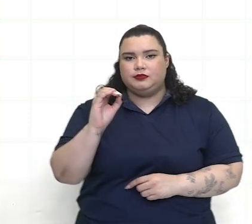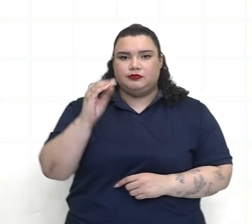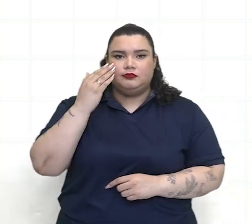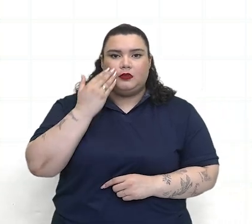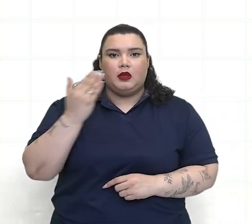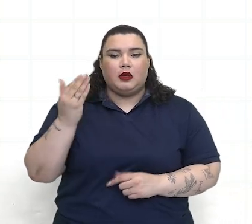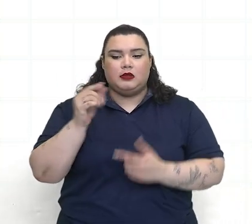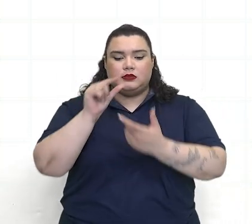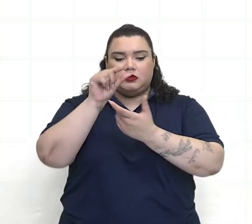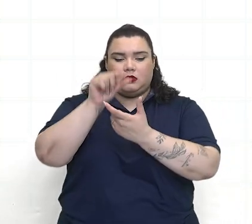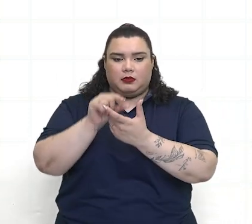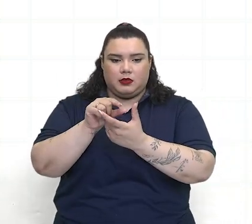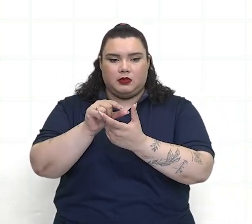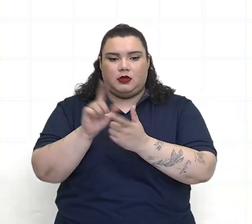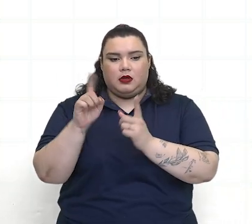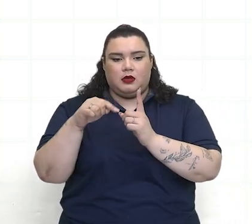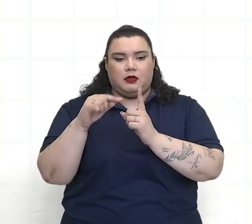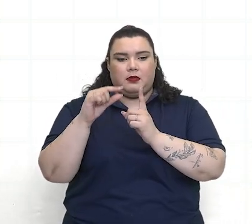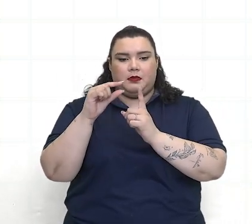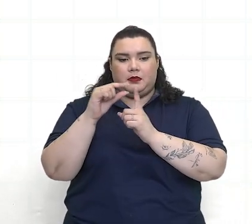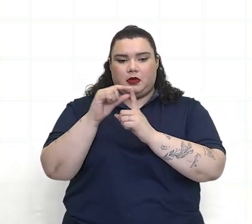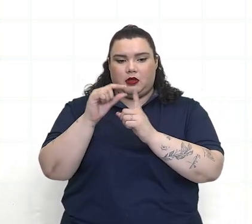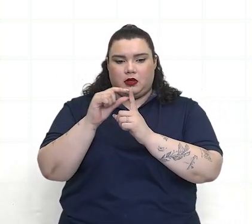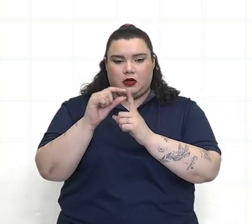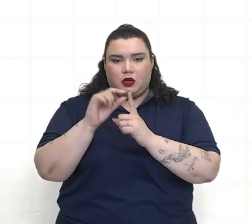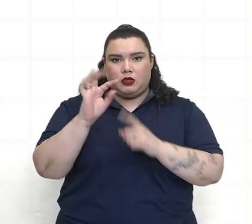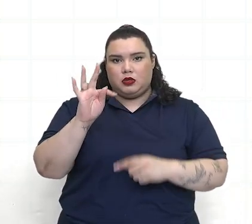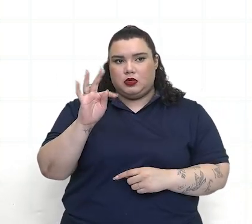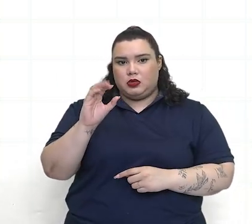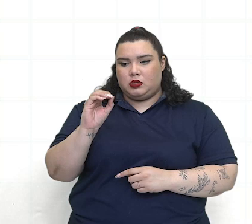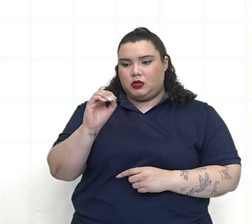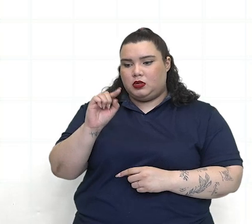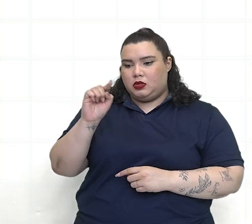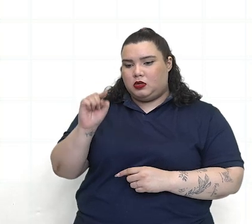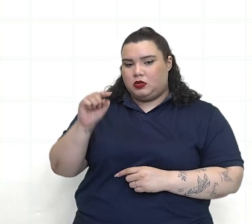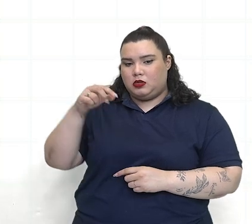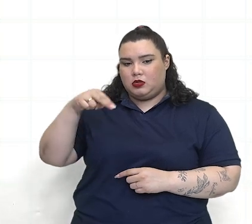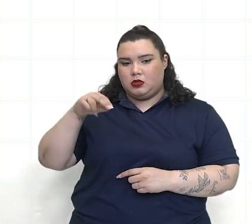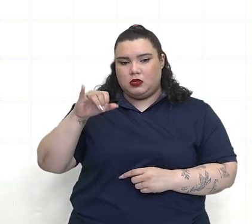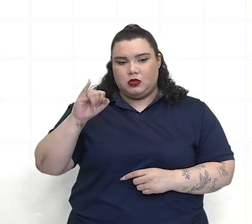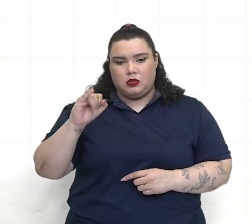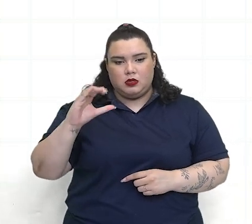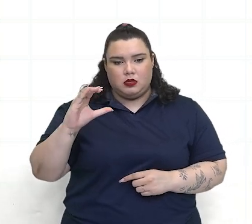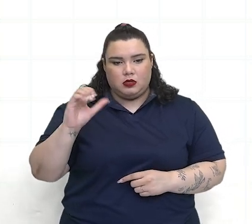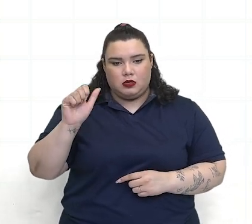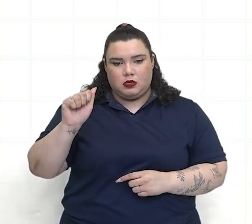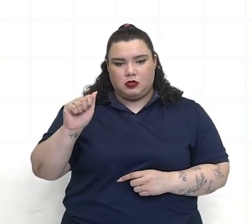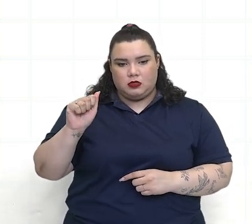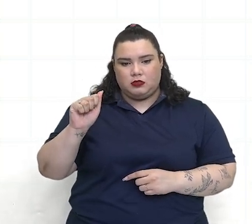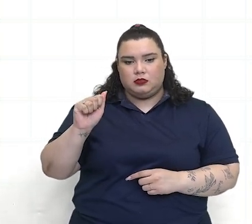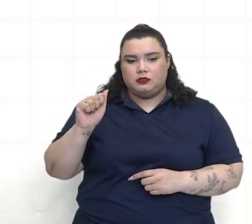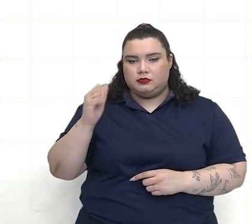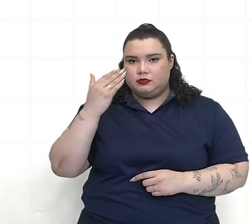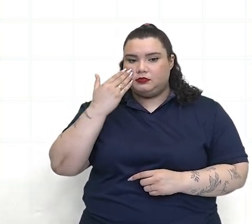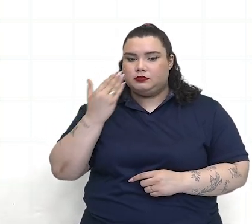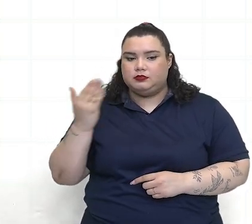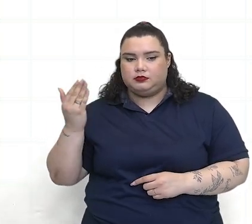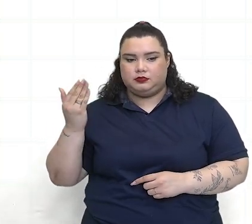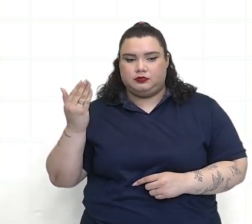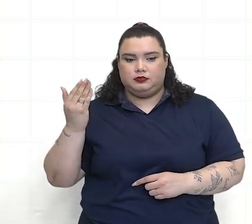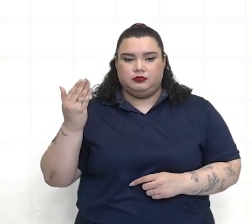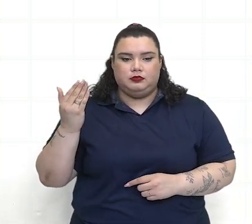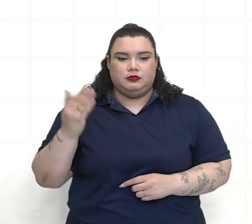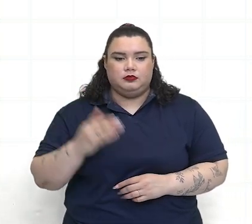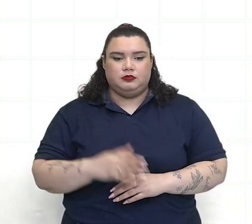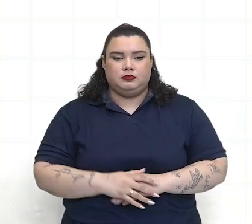esta é a sílaba tônica. Eu vou escrever a palavra tônica aqui, mas você já sabe que serve para todas as outras, né? Essa é a